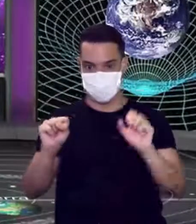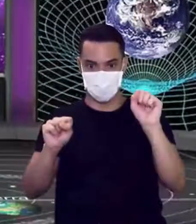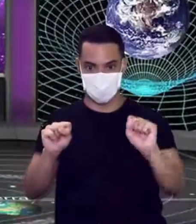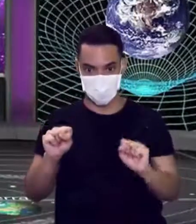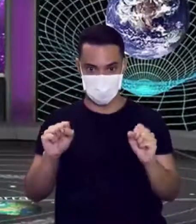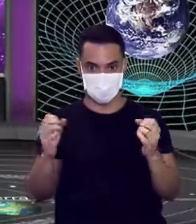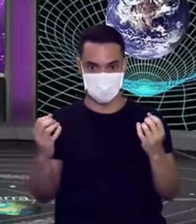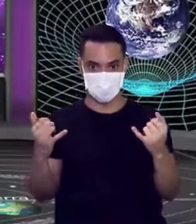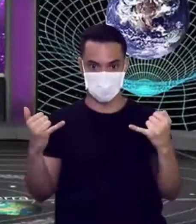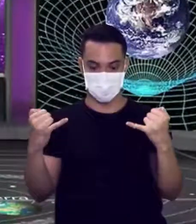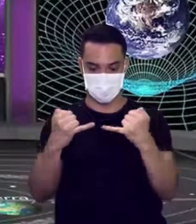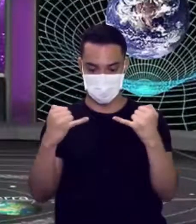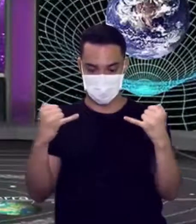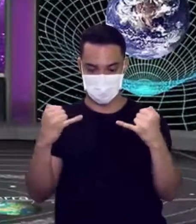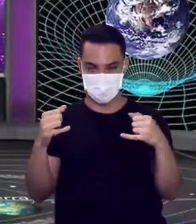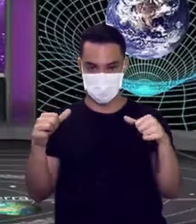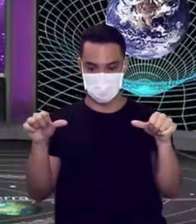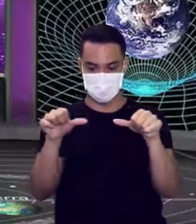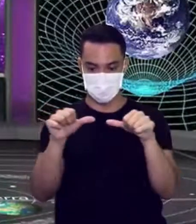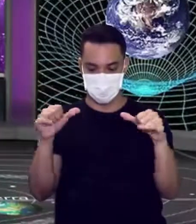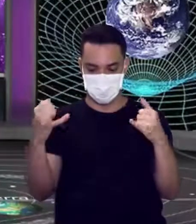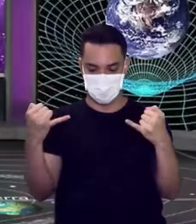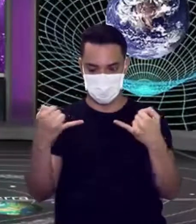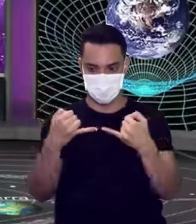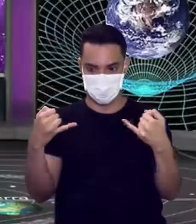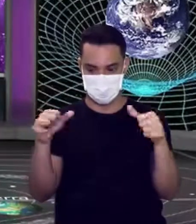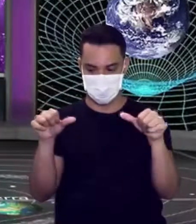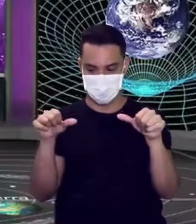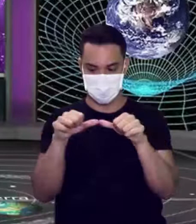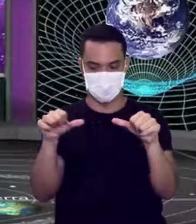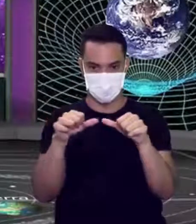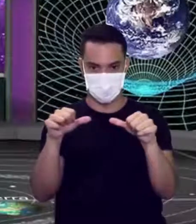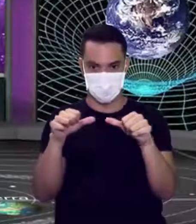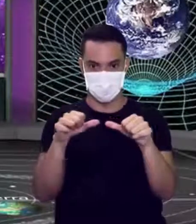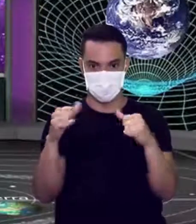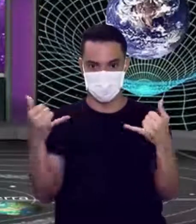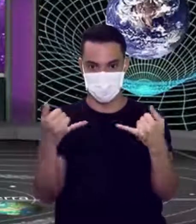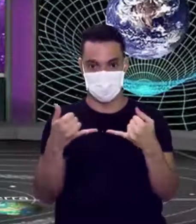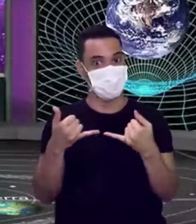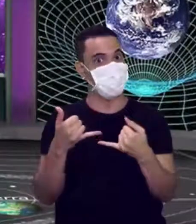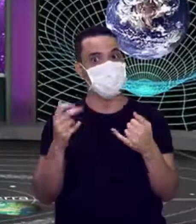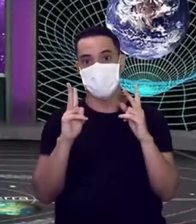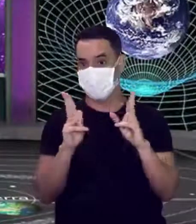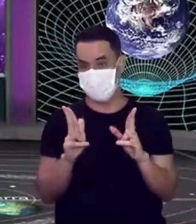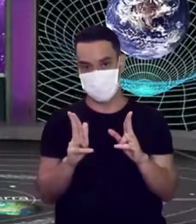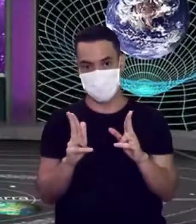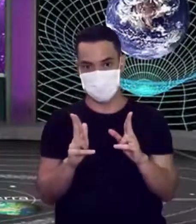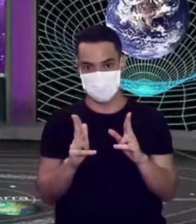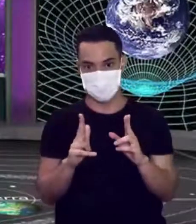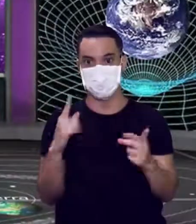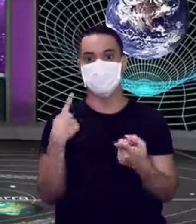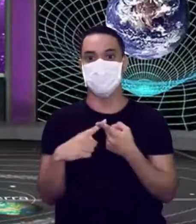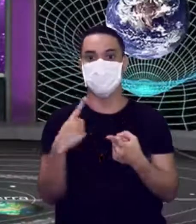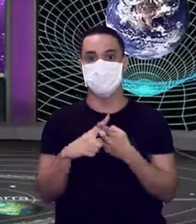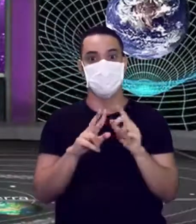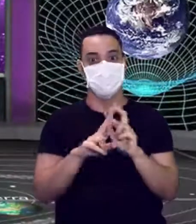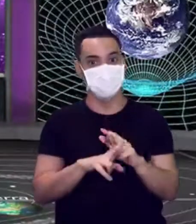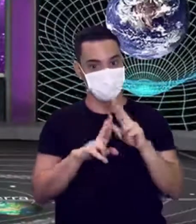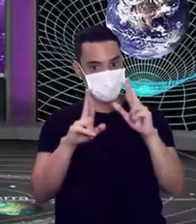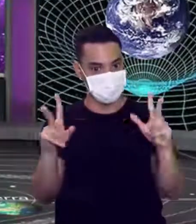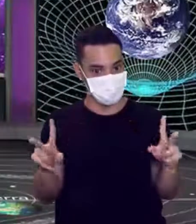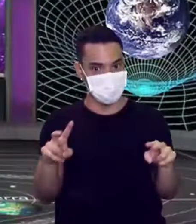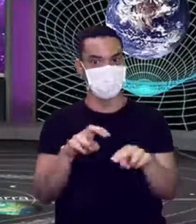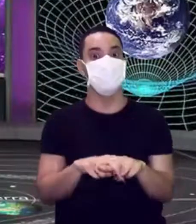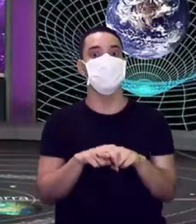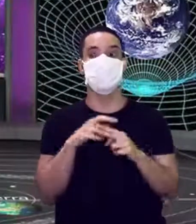tentar aproximar, eu também vou ter aqui surgindo uma força de repulsão. Pessoal, carga elétrica é a